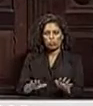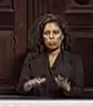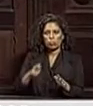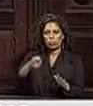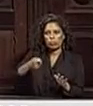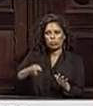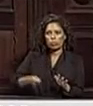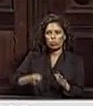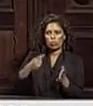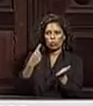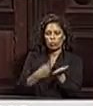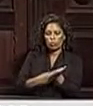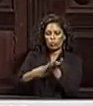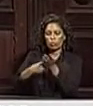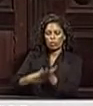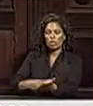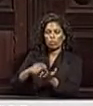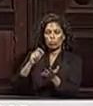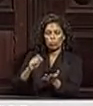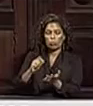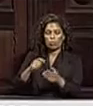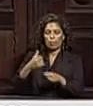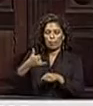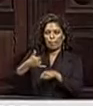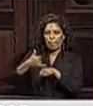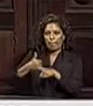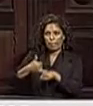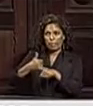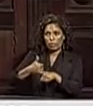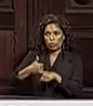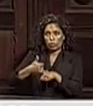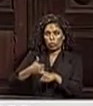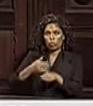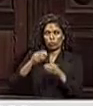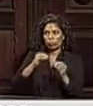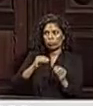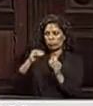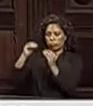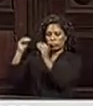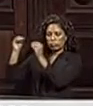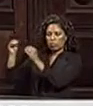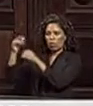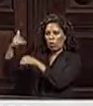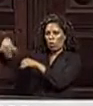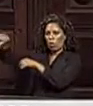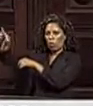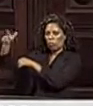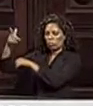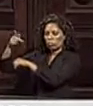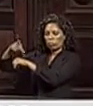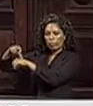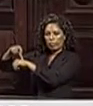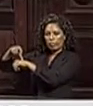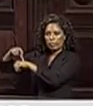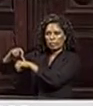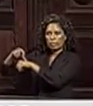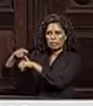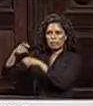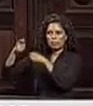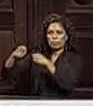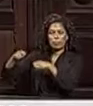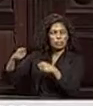regime especial de importação com suspensão do pagamento de tributos federais de bens cuja permanência no país